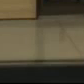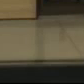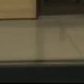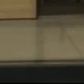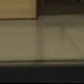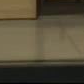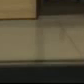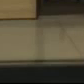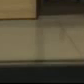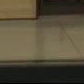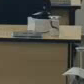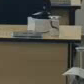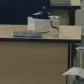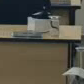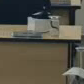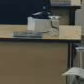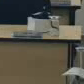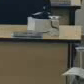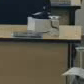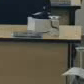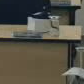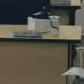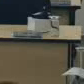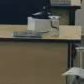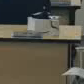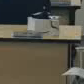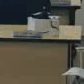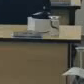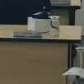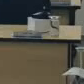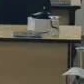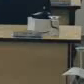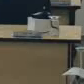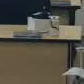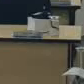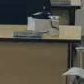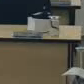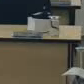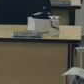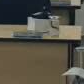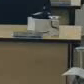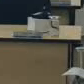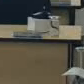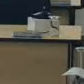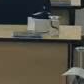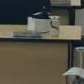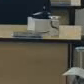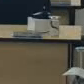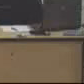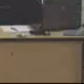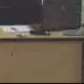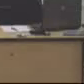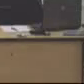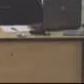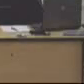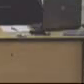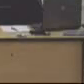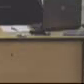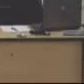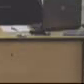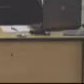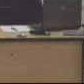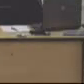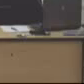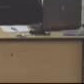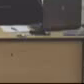Aloysio Marinho de Andrade. Presente. André Henrique da Silva. Presente. Darcy Reis de Souza.